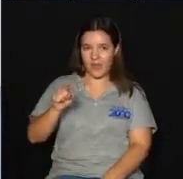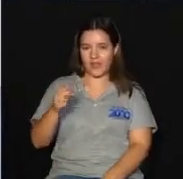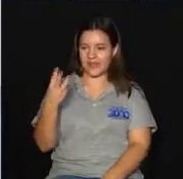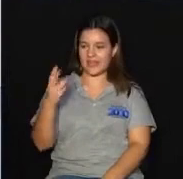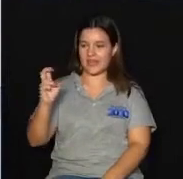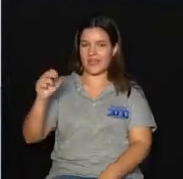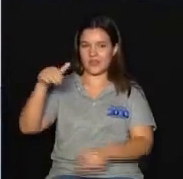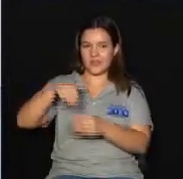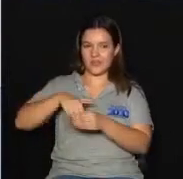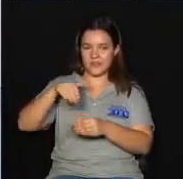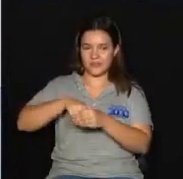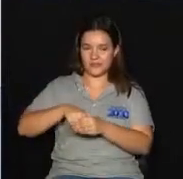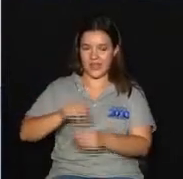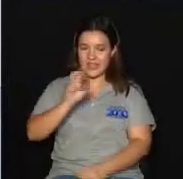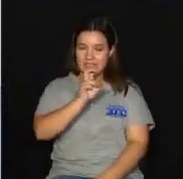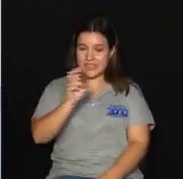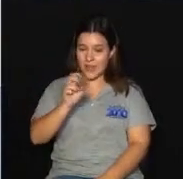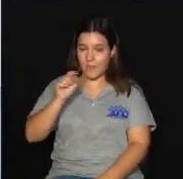55.035 votos.